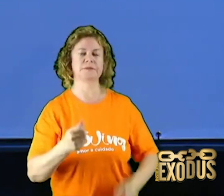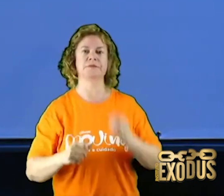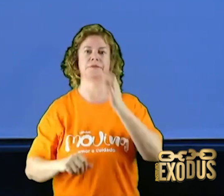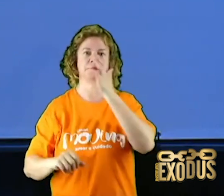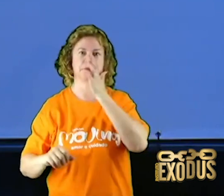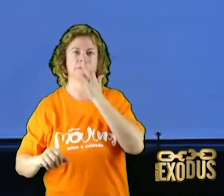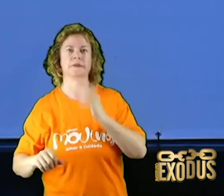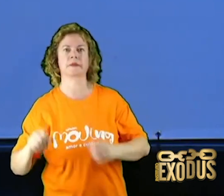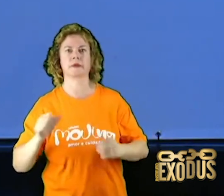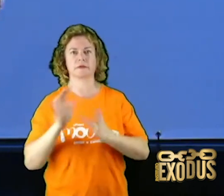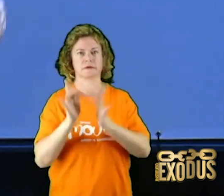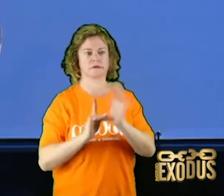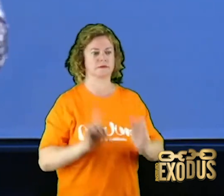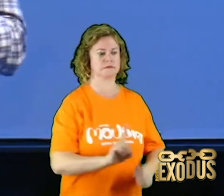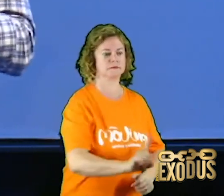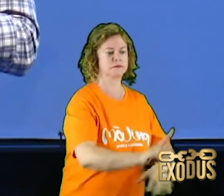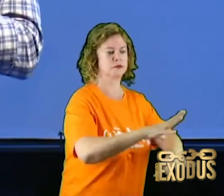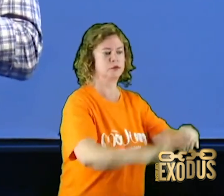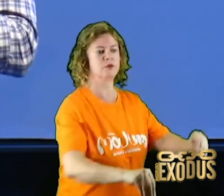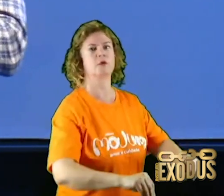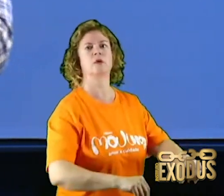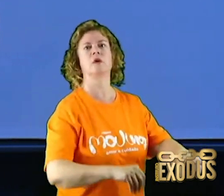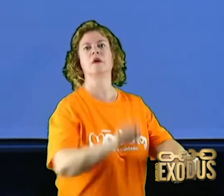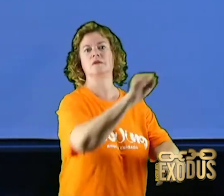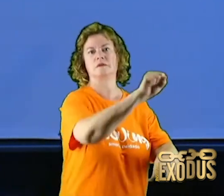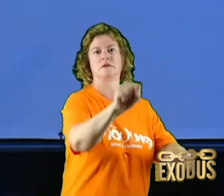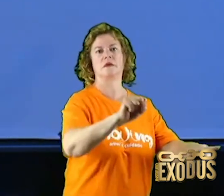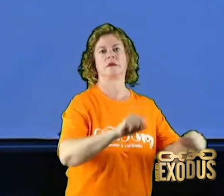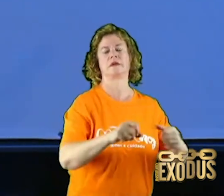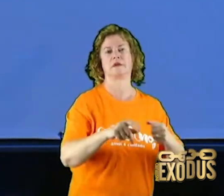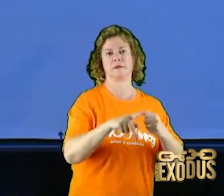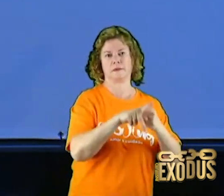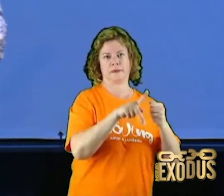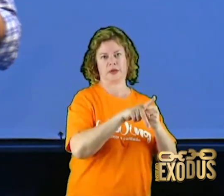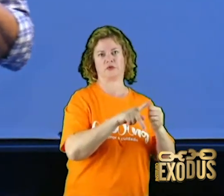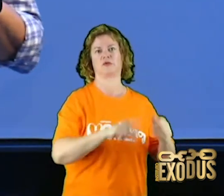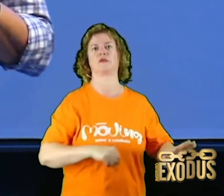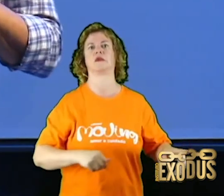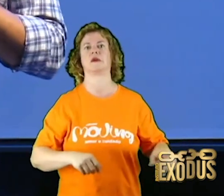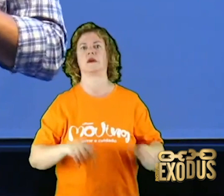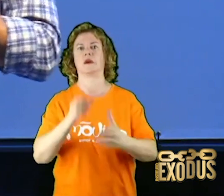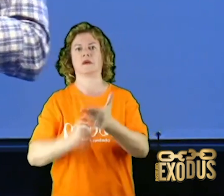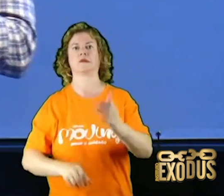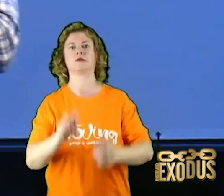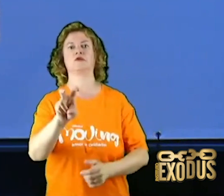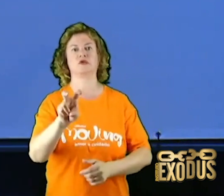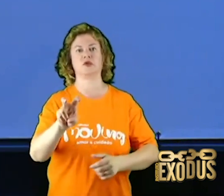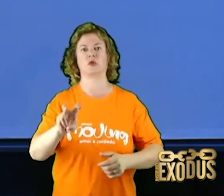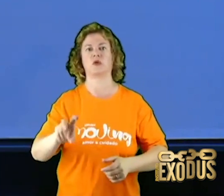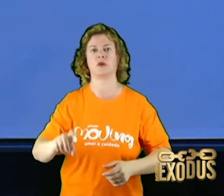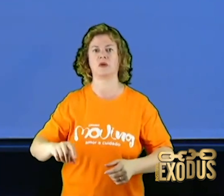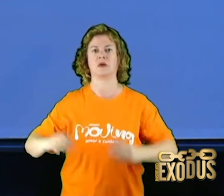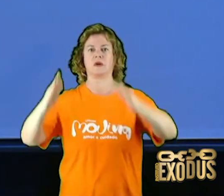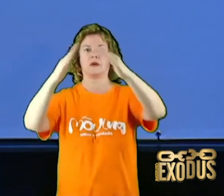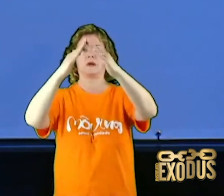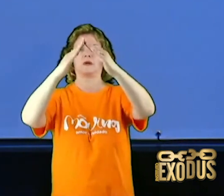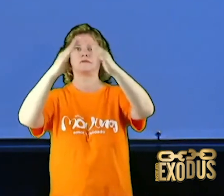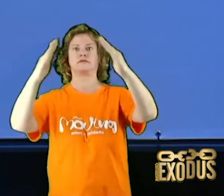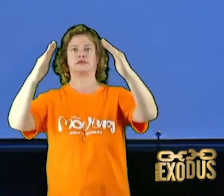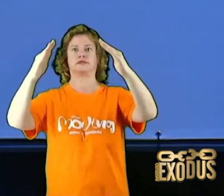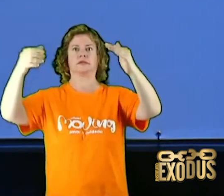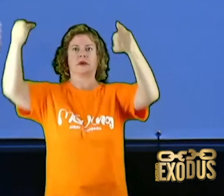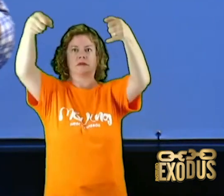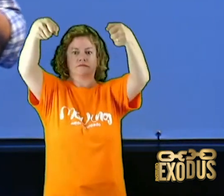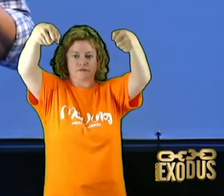Simão Pedro. No capítulo 5, um aleijado é descido pelo telhado e ele toma tua maca, levanta e anda, o